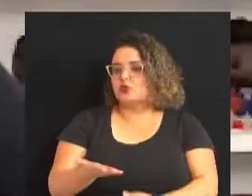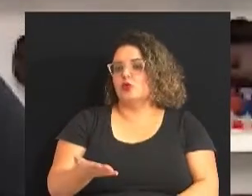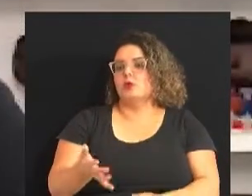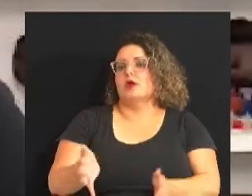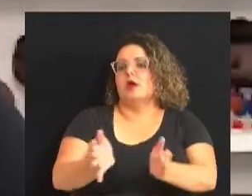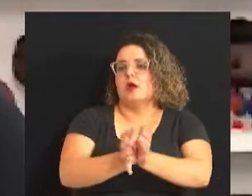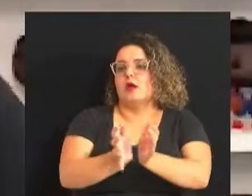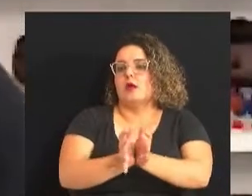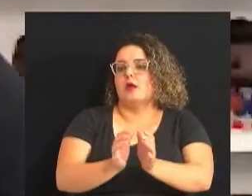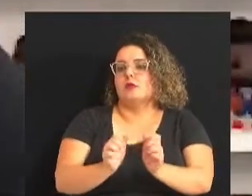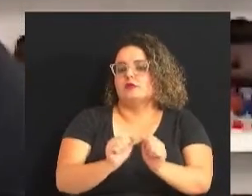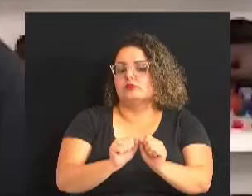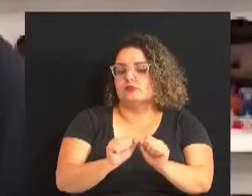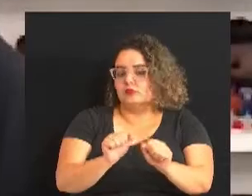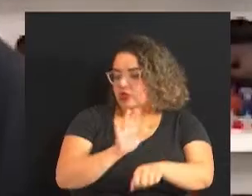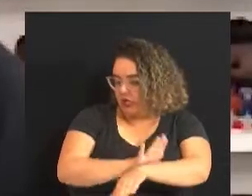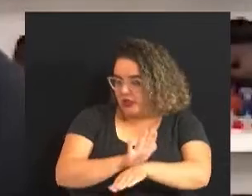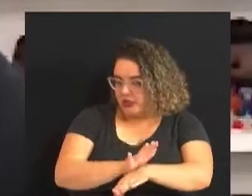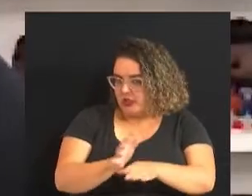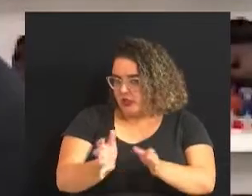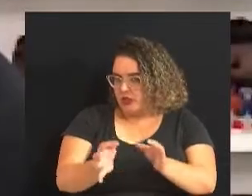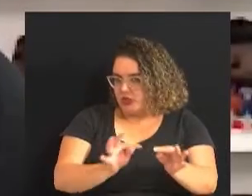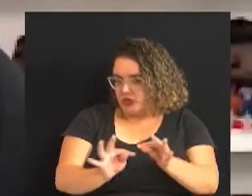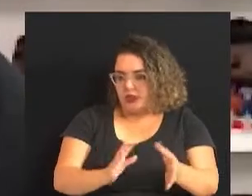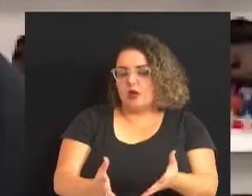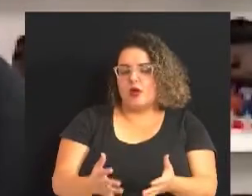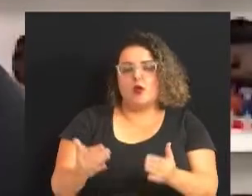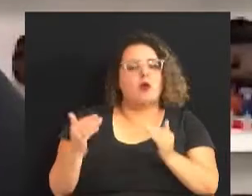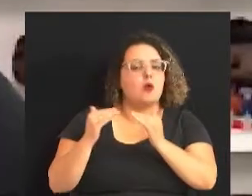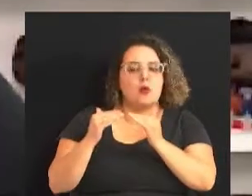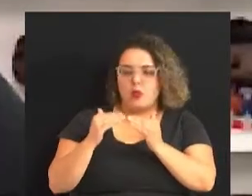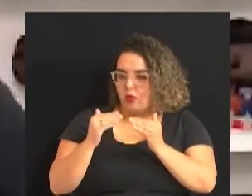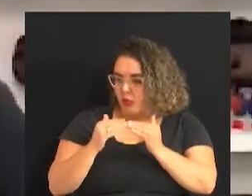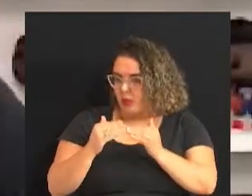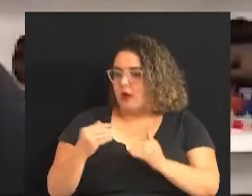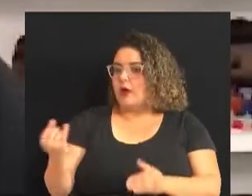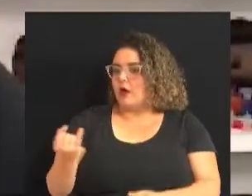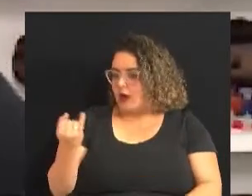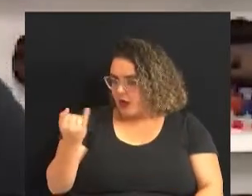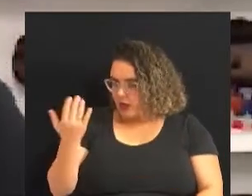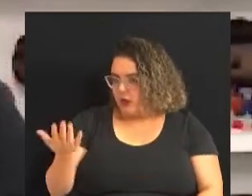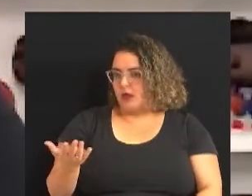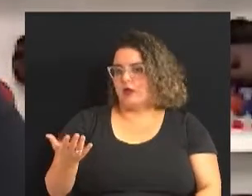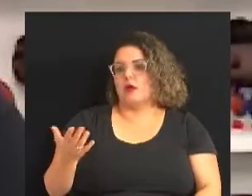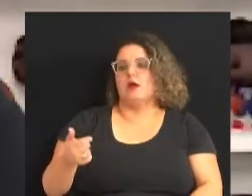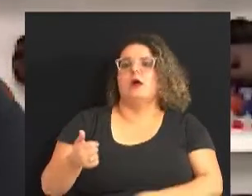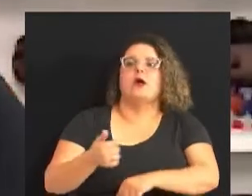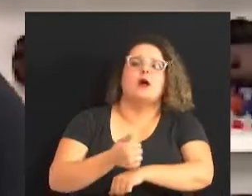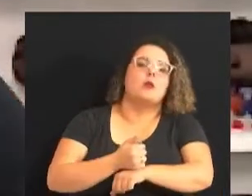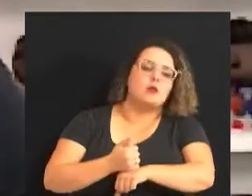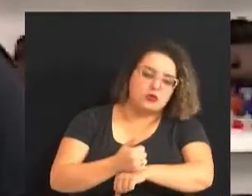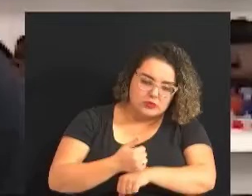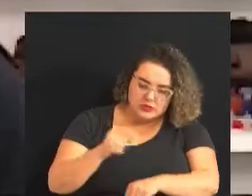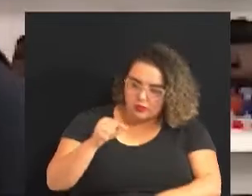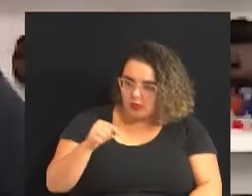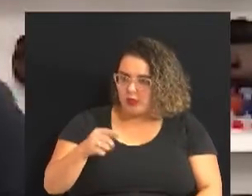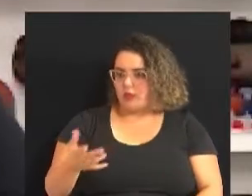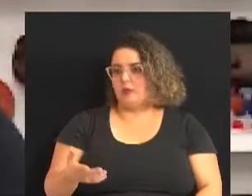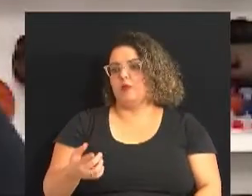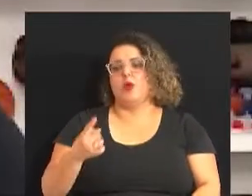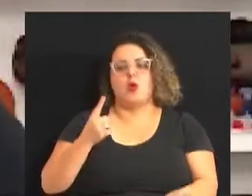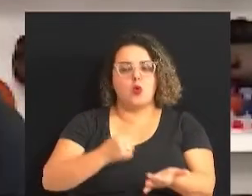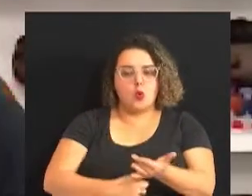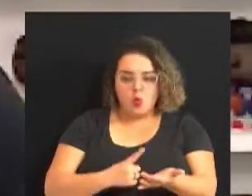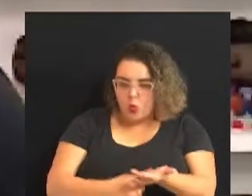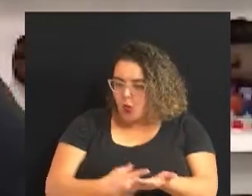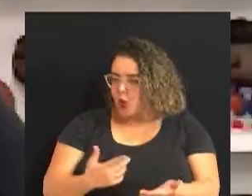assistentes técnicos. Então, assim, concordo com você. Eu acho que é muito relevante isso, a carreira dele, o comprometimento dele.